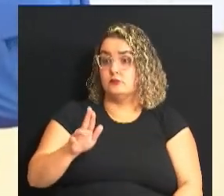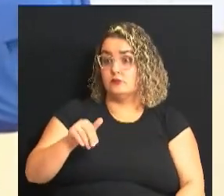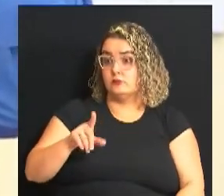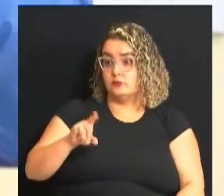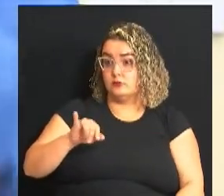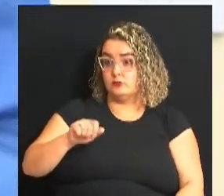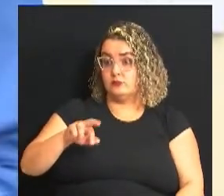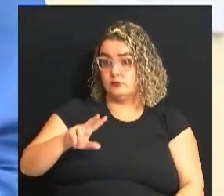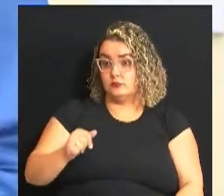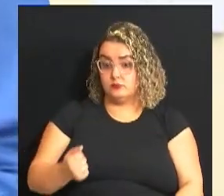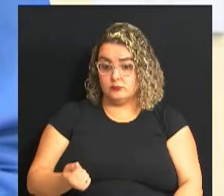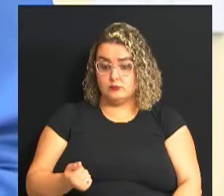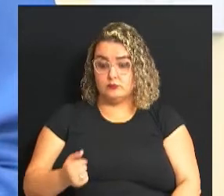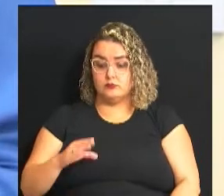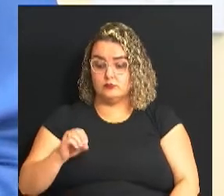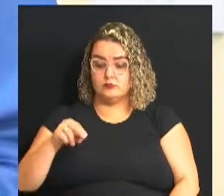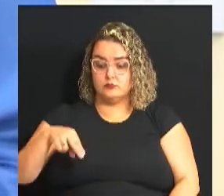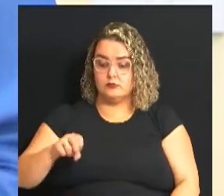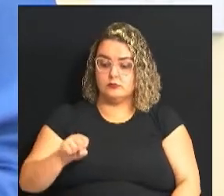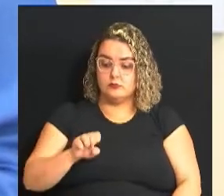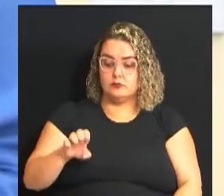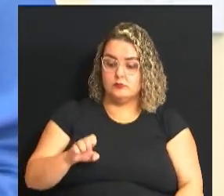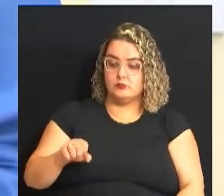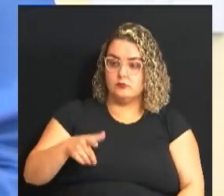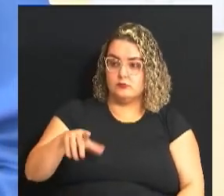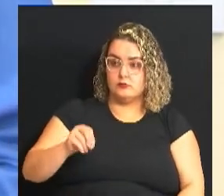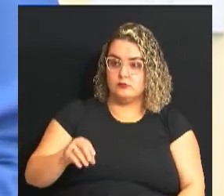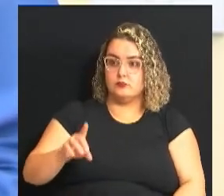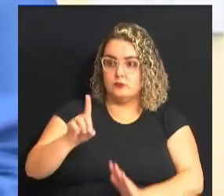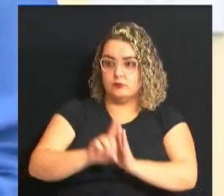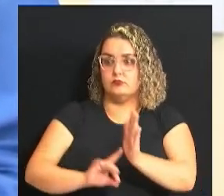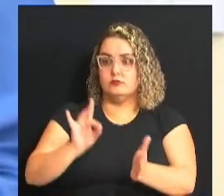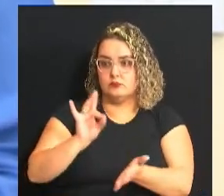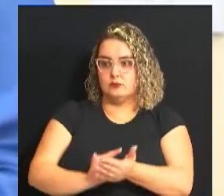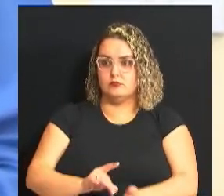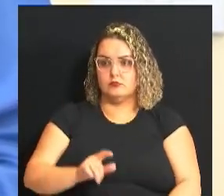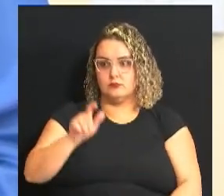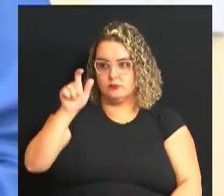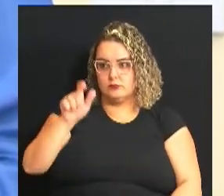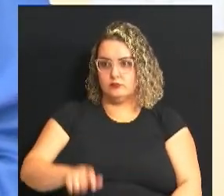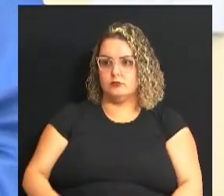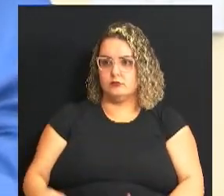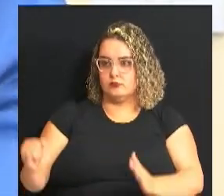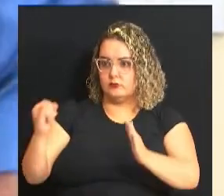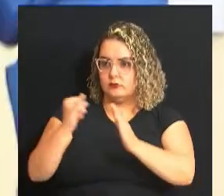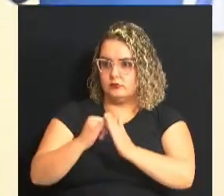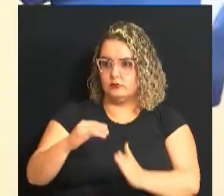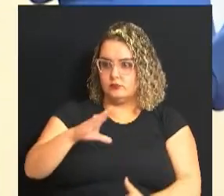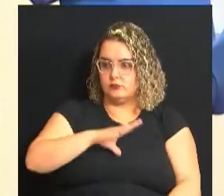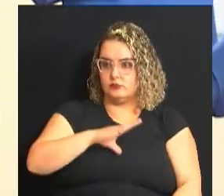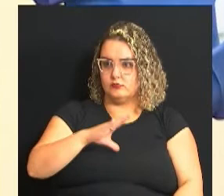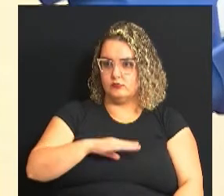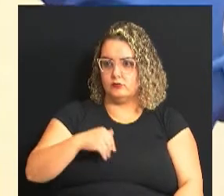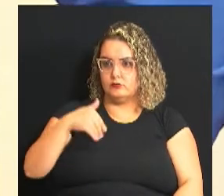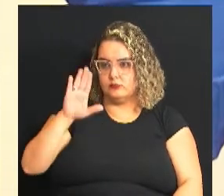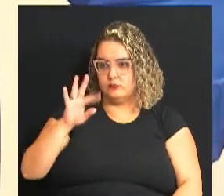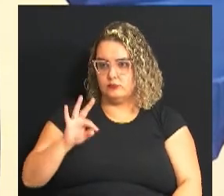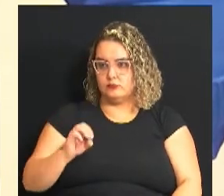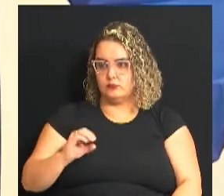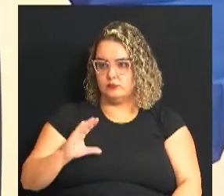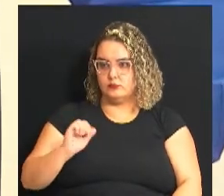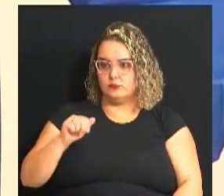concessão de direito real. A pessoa tem um imóvel lá na cidade de Tocantins, sei